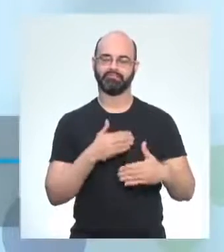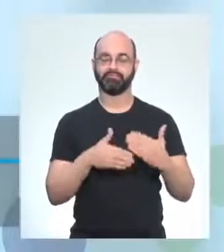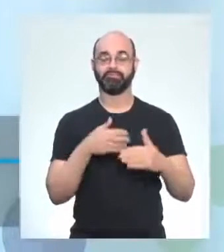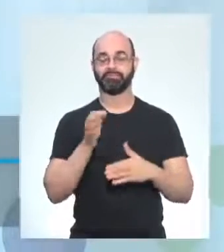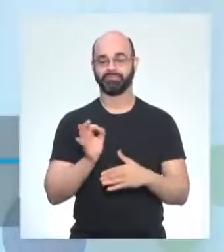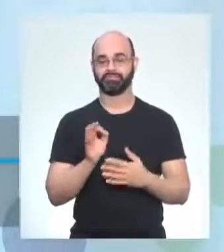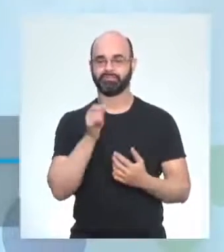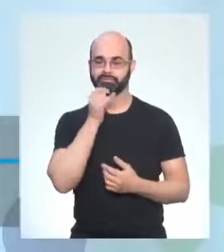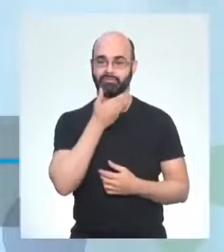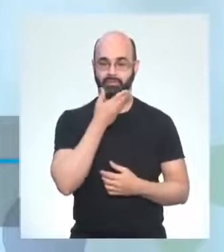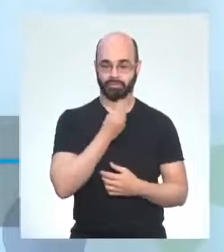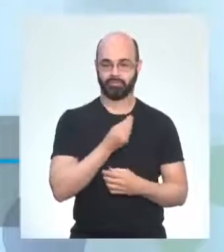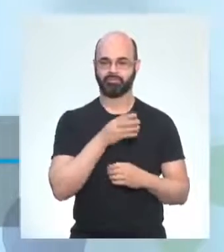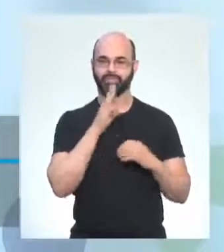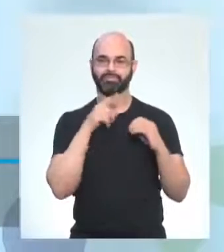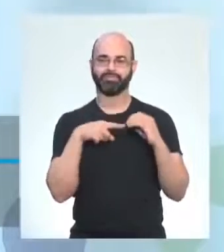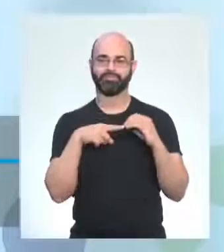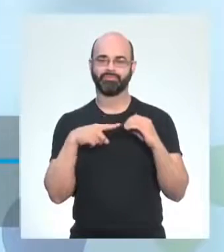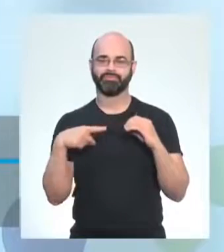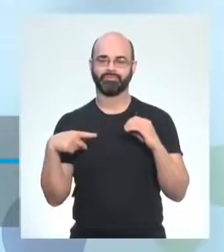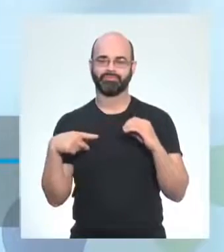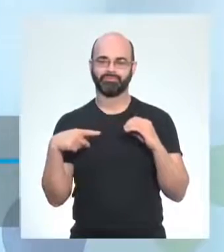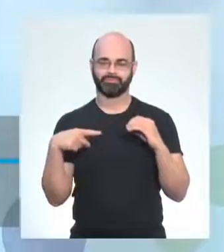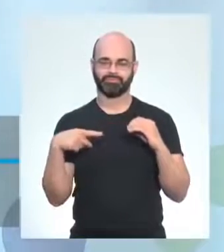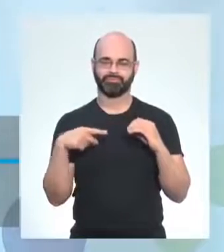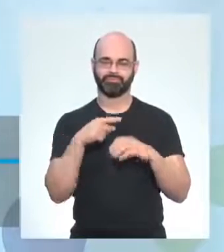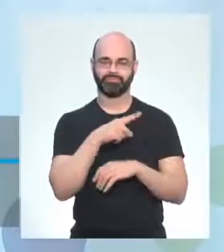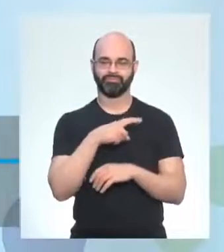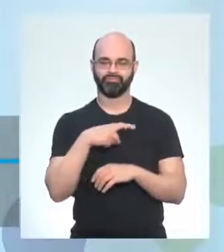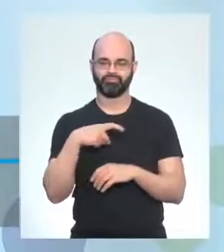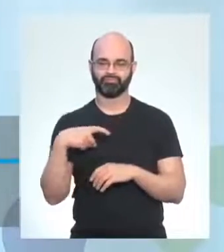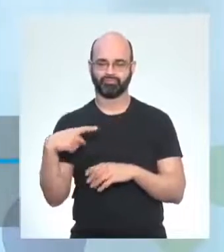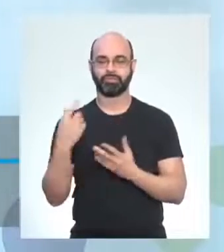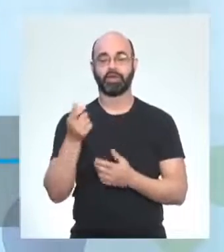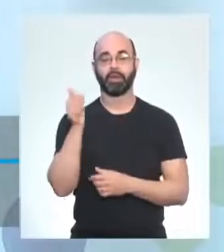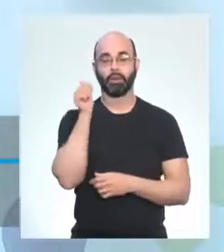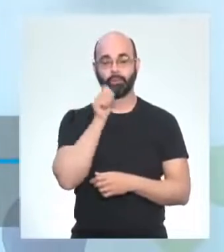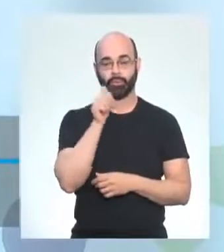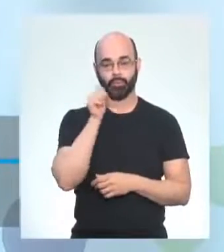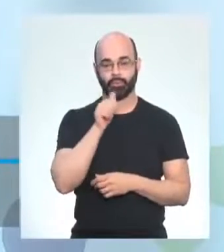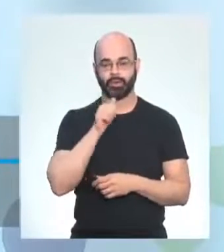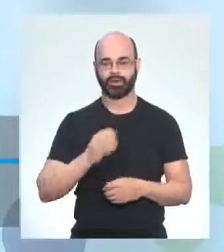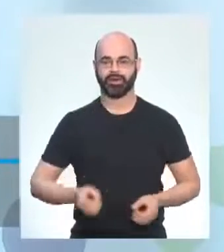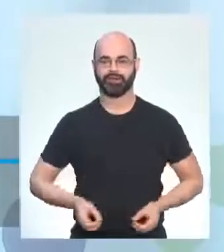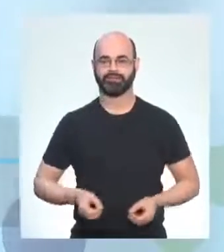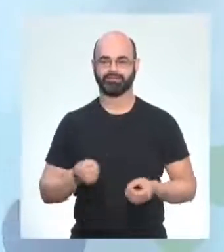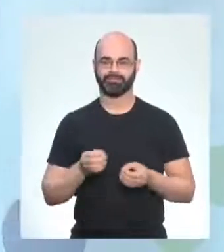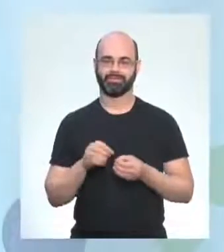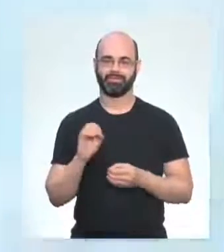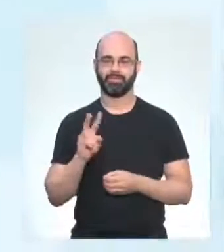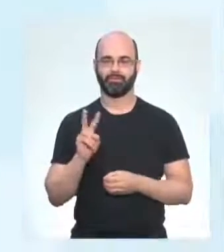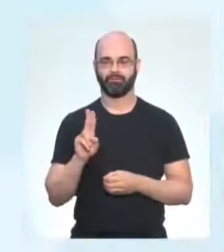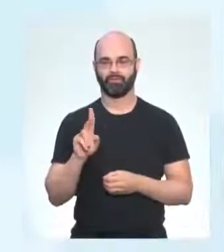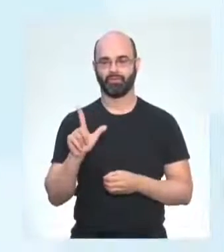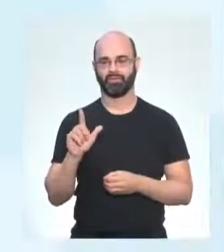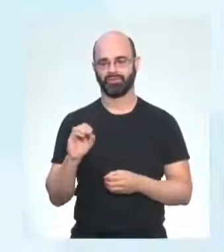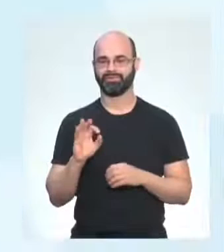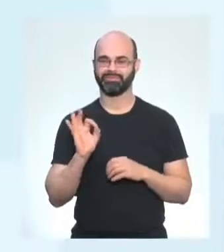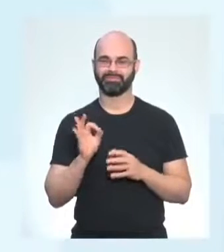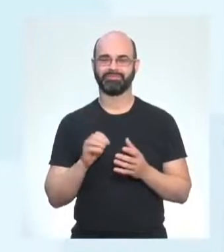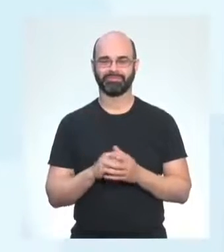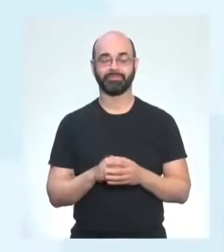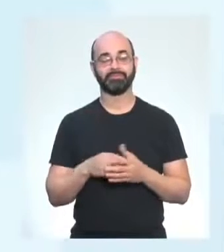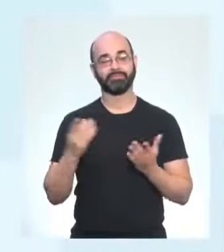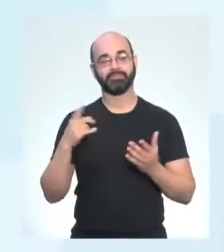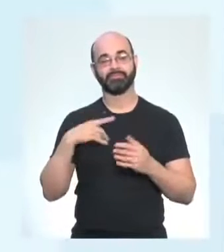no homem é o espermatozoide, na mulher o óvulo, tá bom? E é isso que a gente queria falar hoje. Ó, tá aí o que vimos nessa aula, os hormônios e a